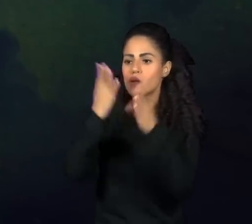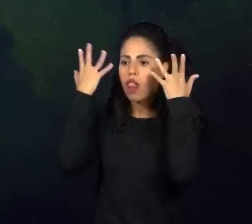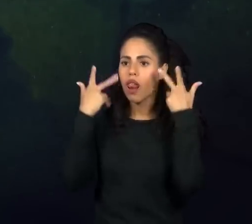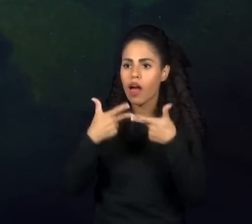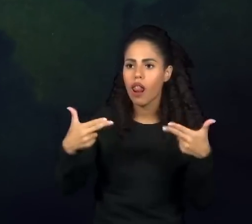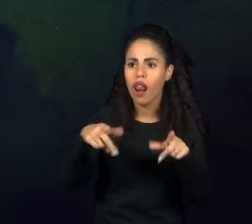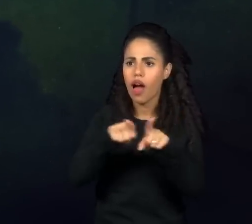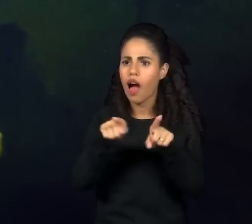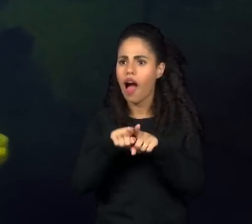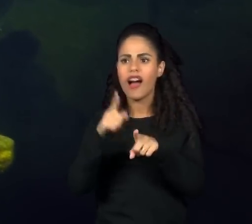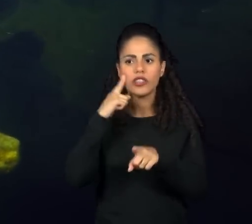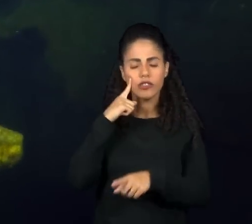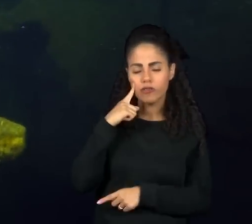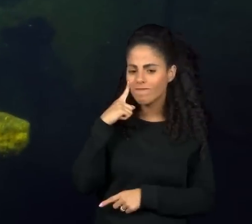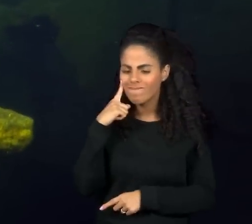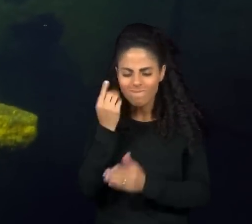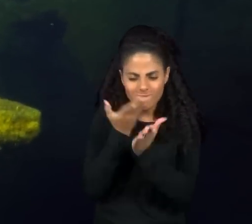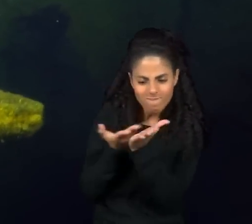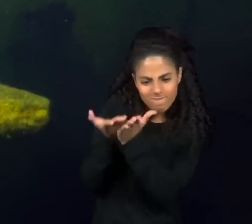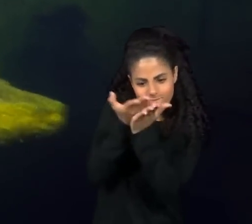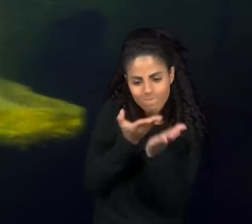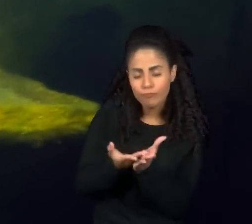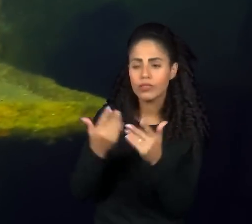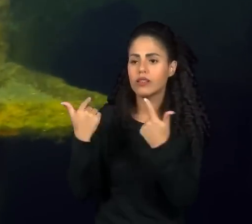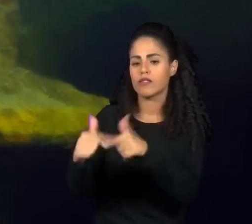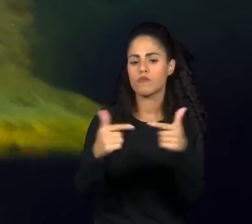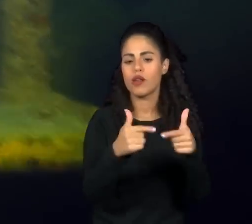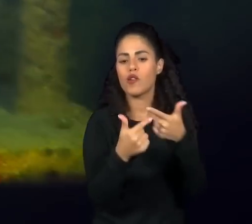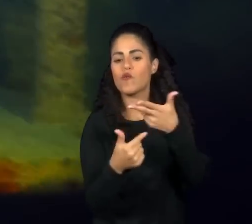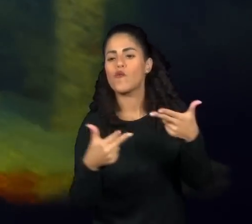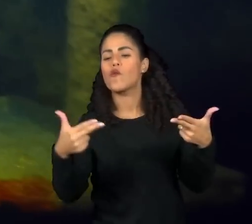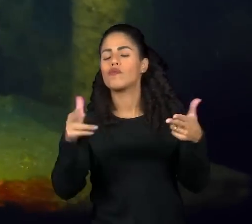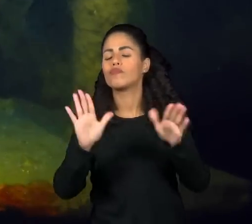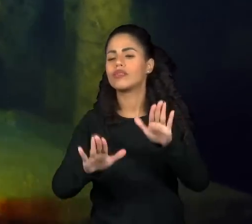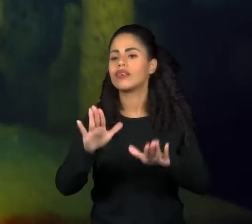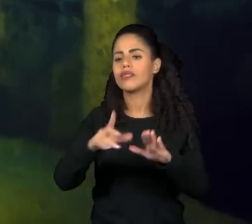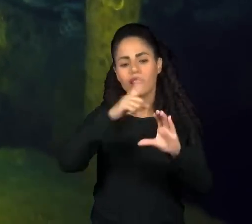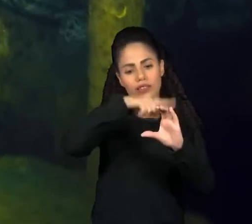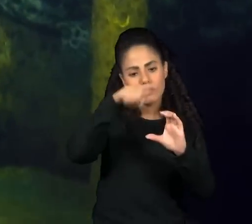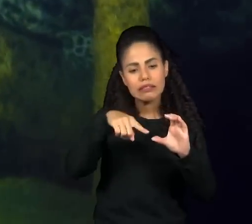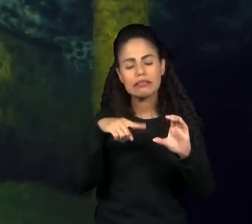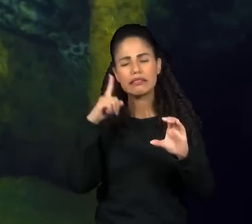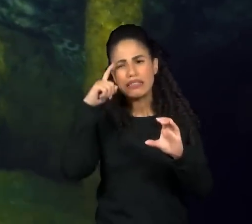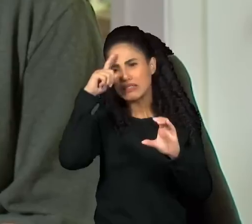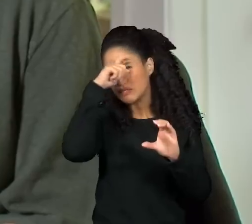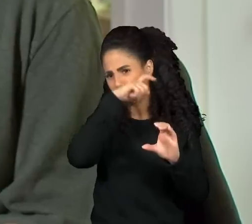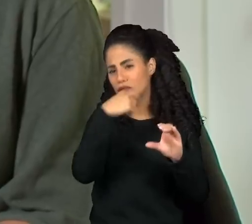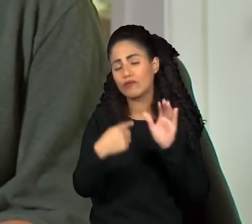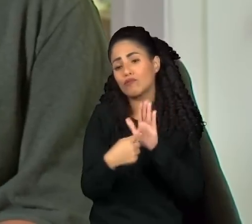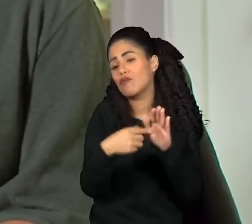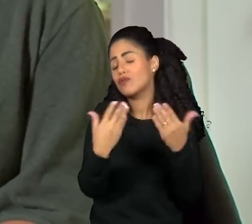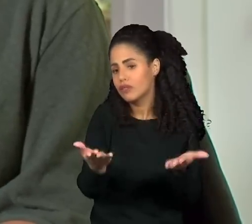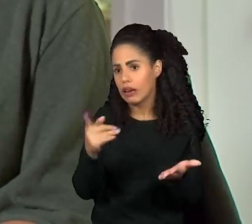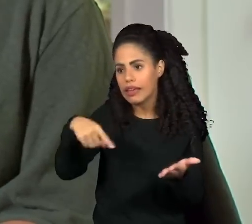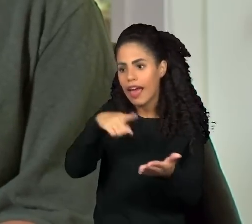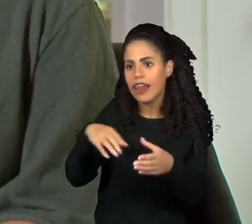com intuição, trabalhando com outros elementos que às vezes a ciência dura não traz.